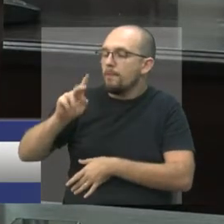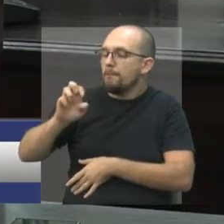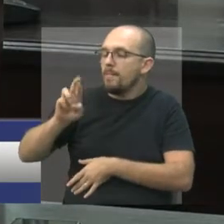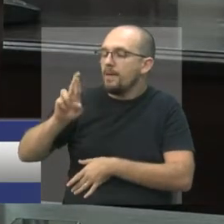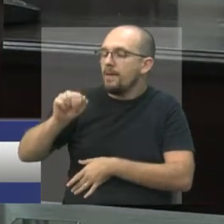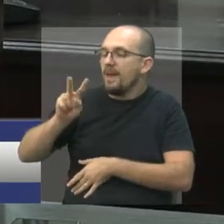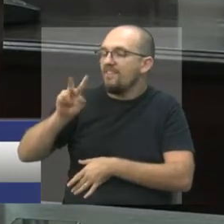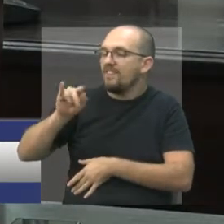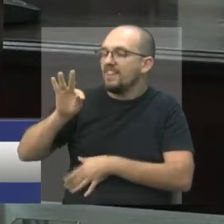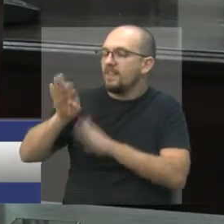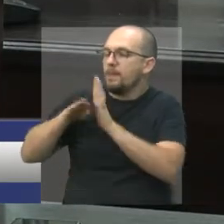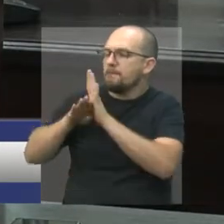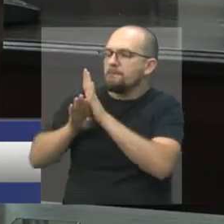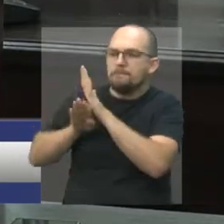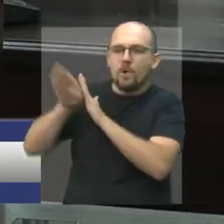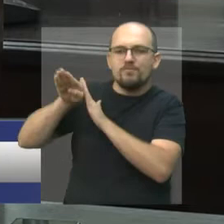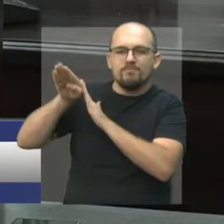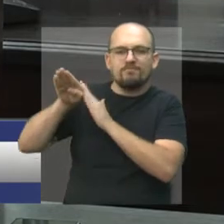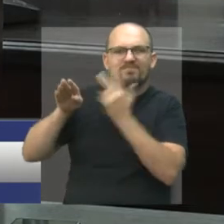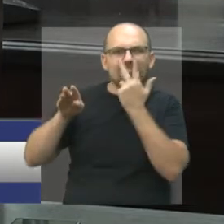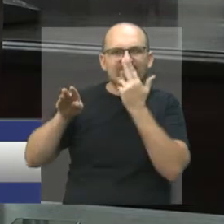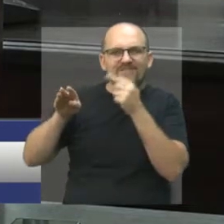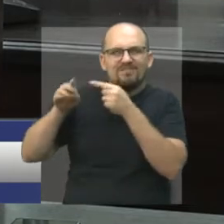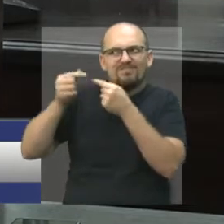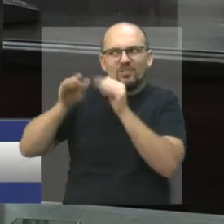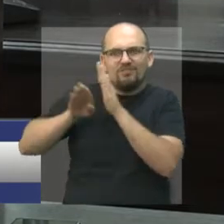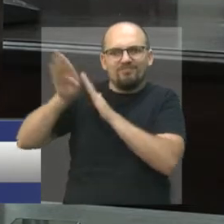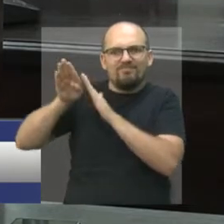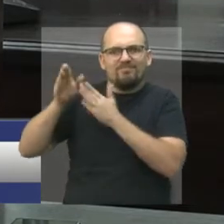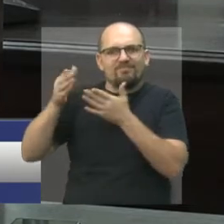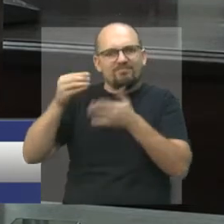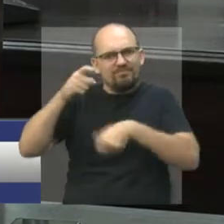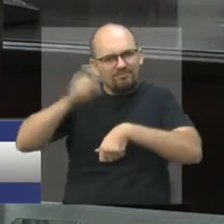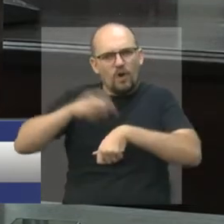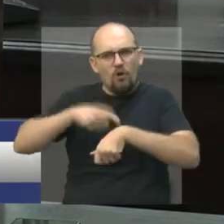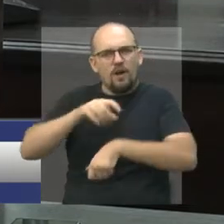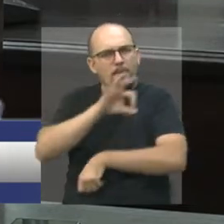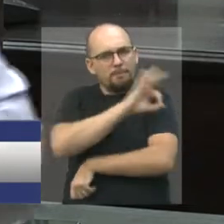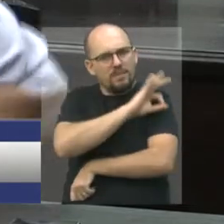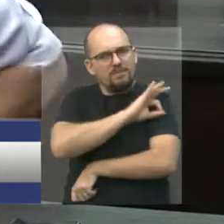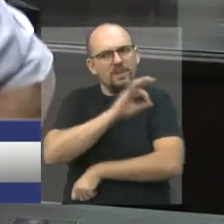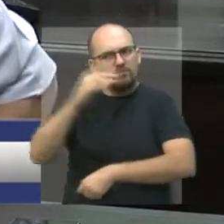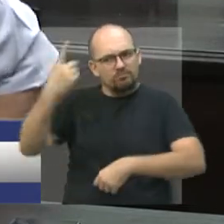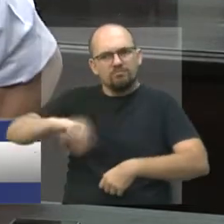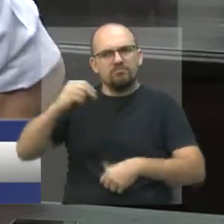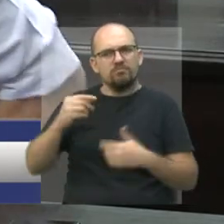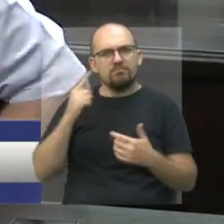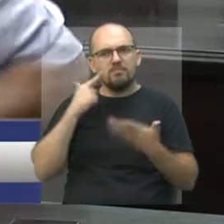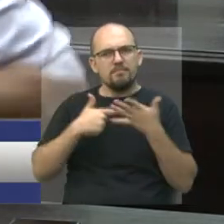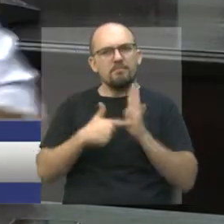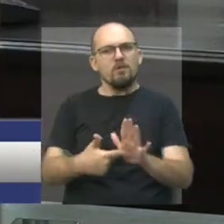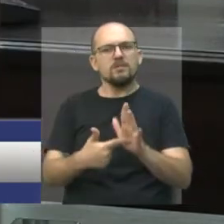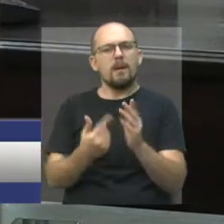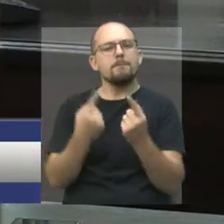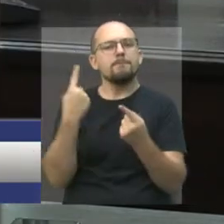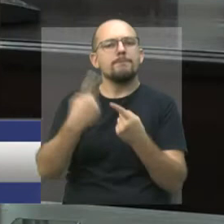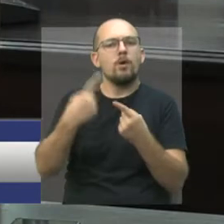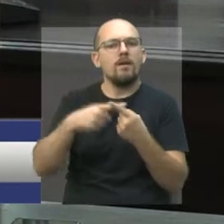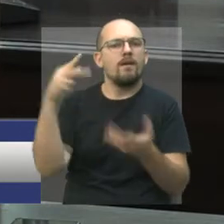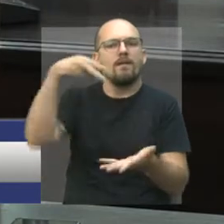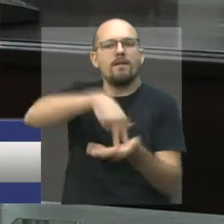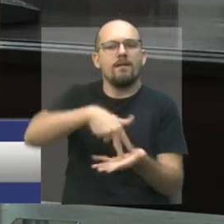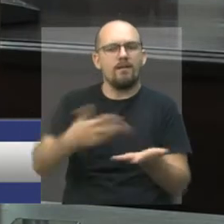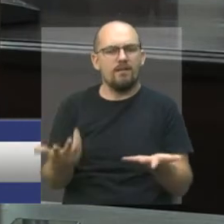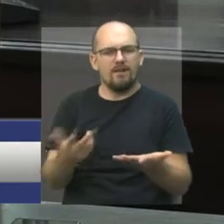está na hora do prefeito já começar a mostrar a que veio? O senhor não acha que a comissão